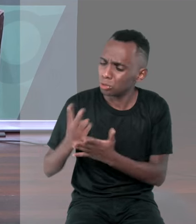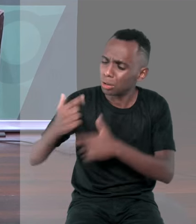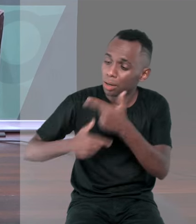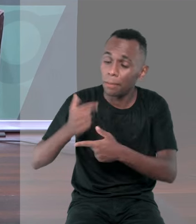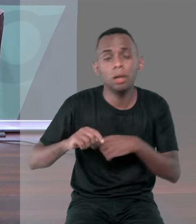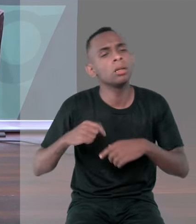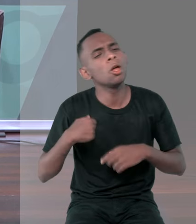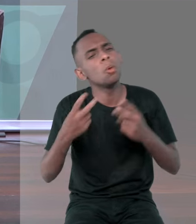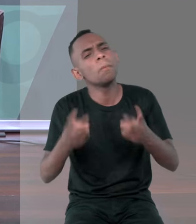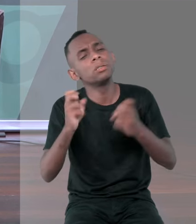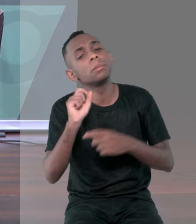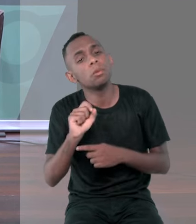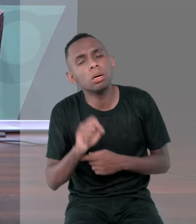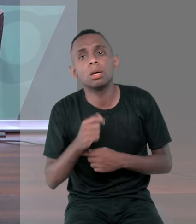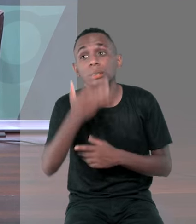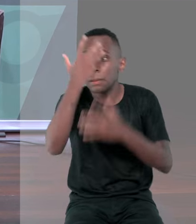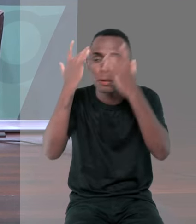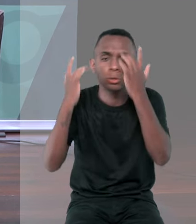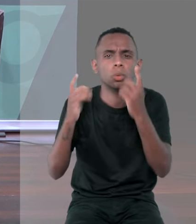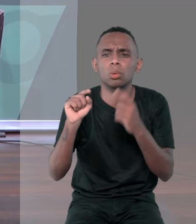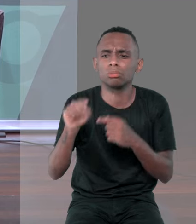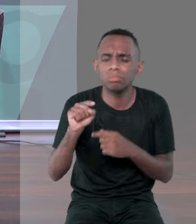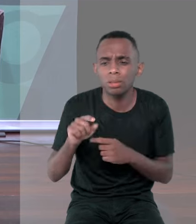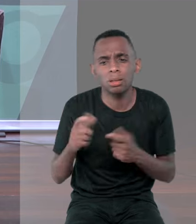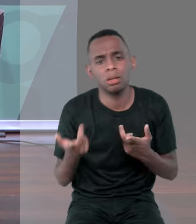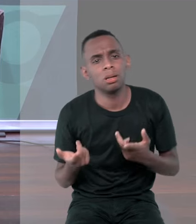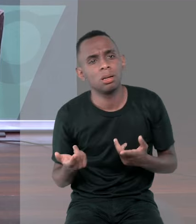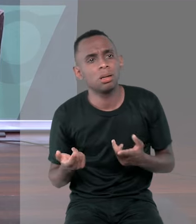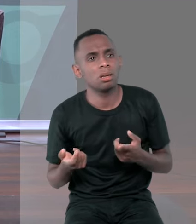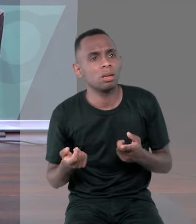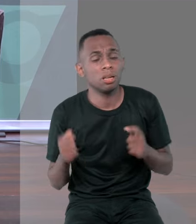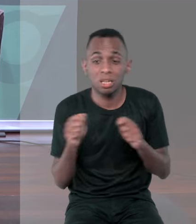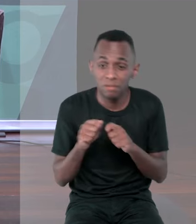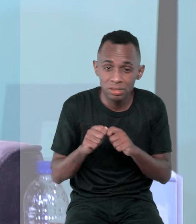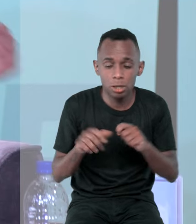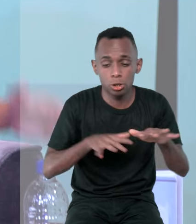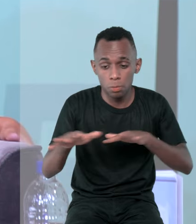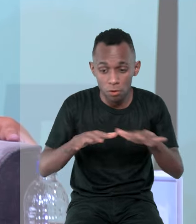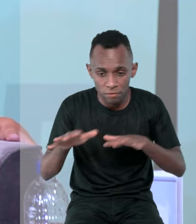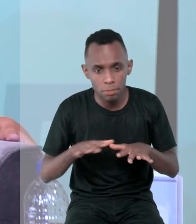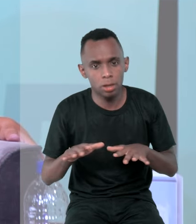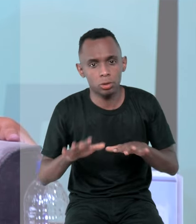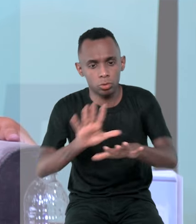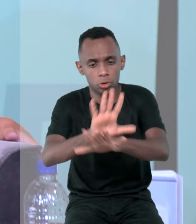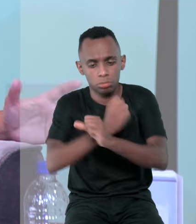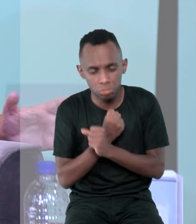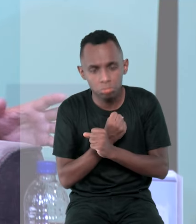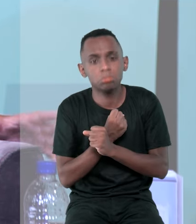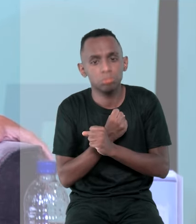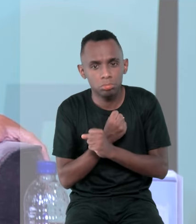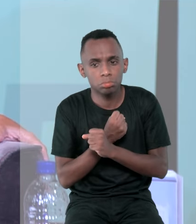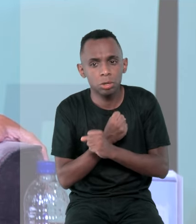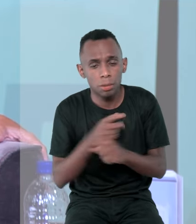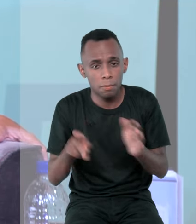fico olhando para essas pessoas que fizeram, né, esse movimento de censura ao